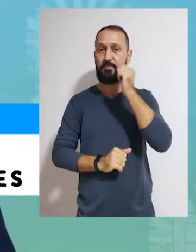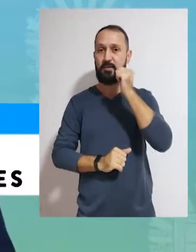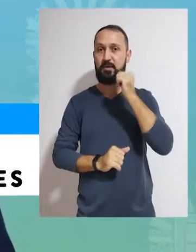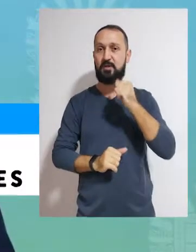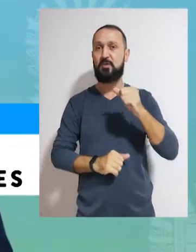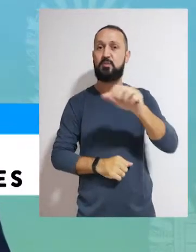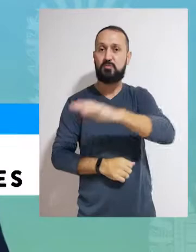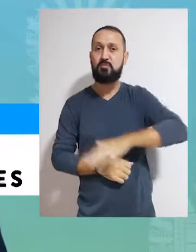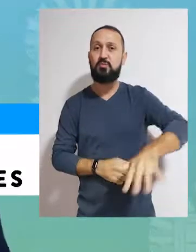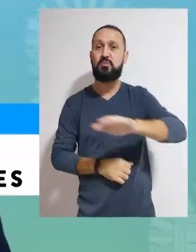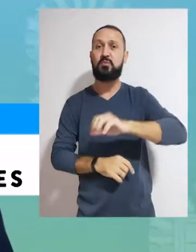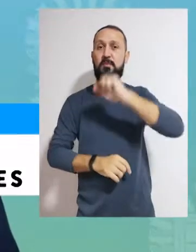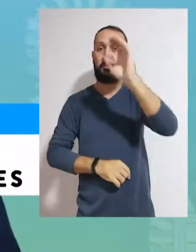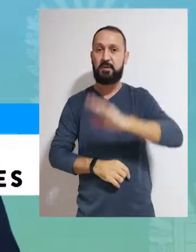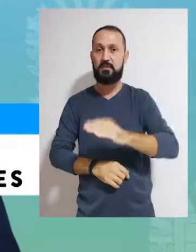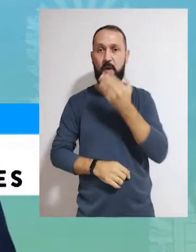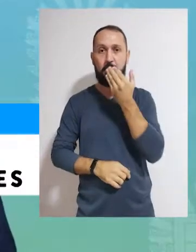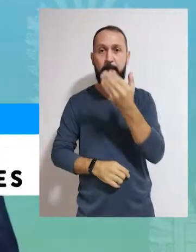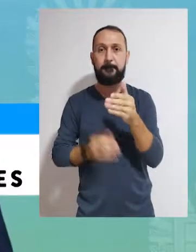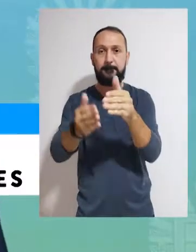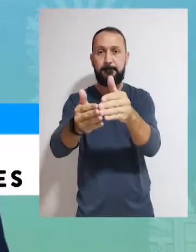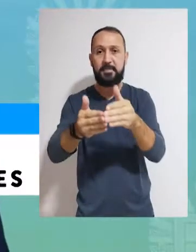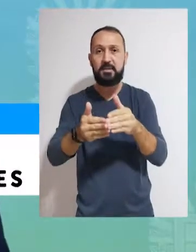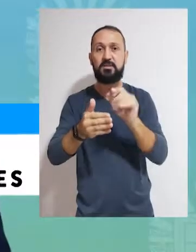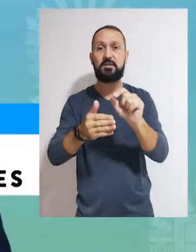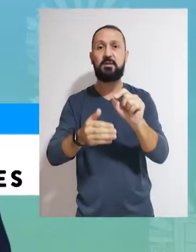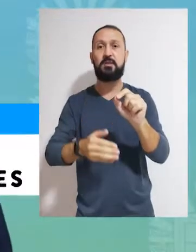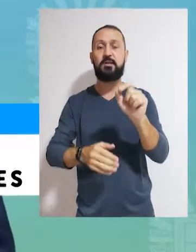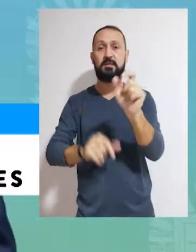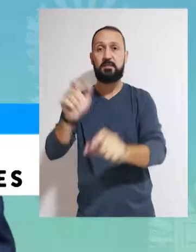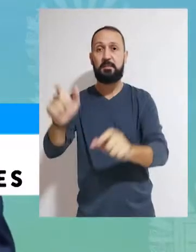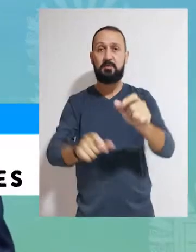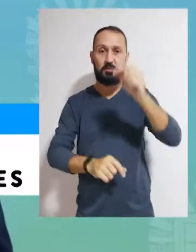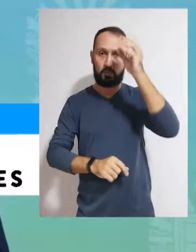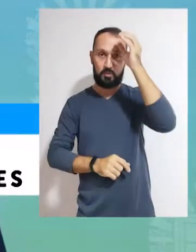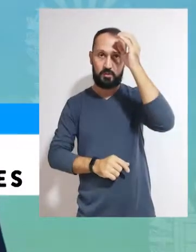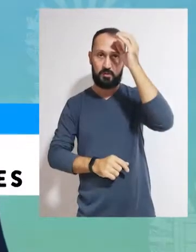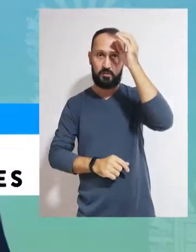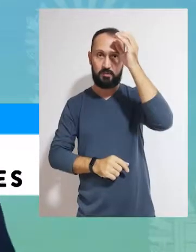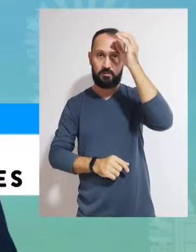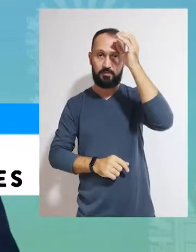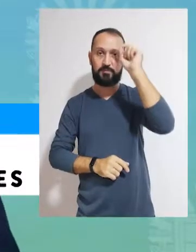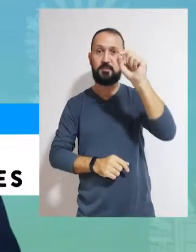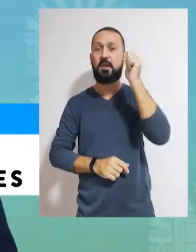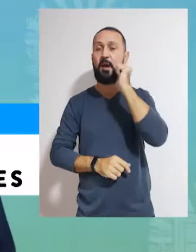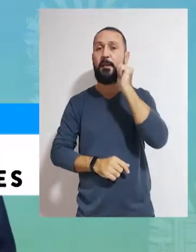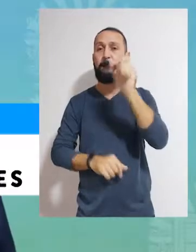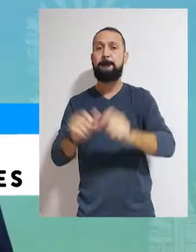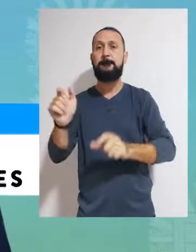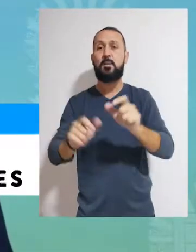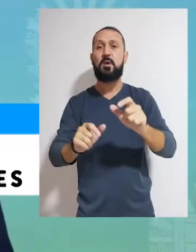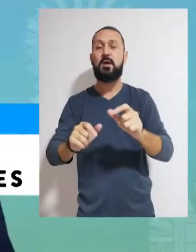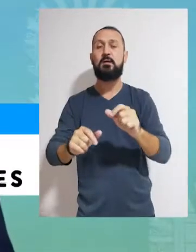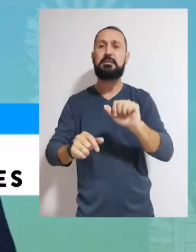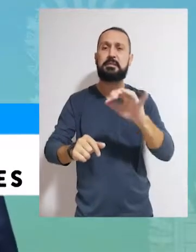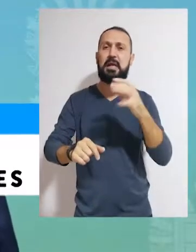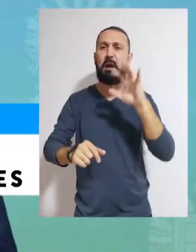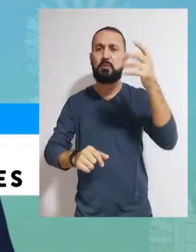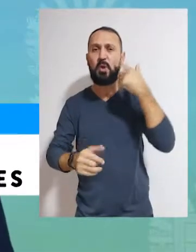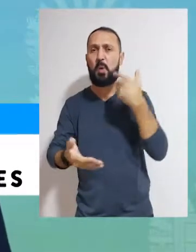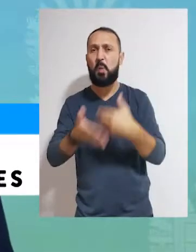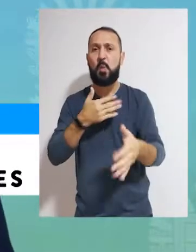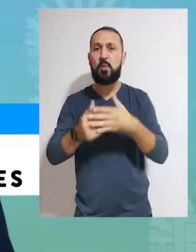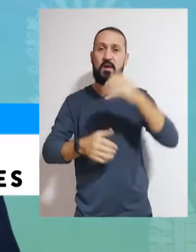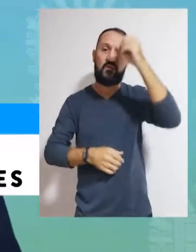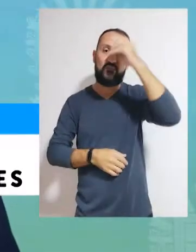as mulheres em todo o Brasil. E pedir que as pessoas se conscientizem e que as mulheres, ao